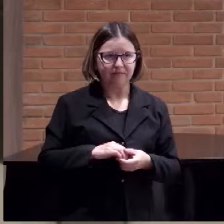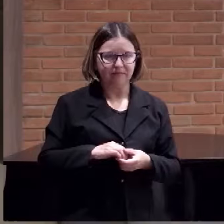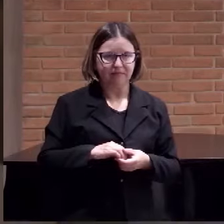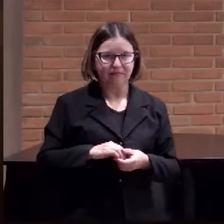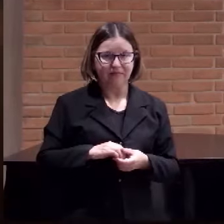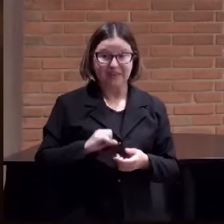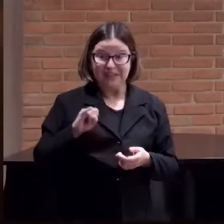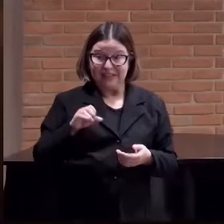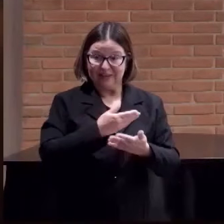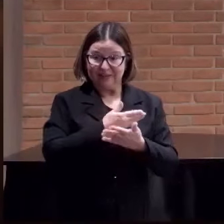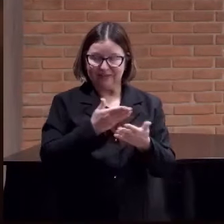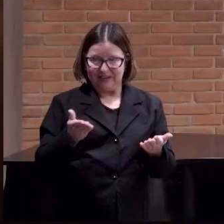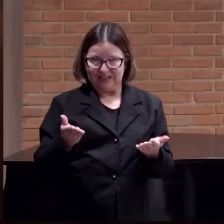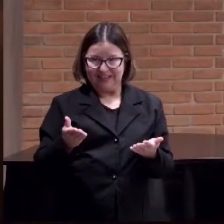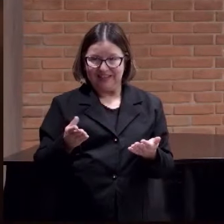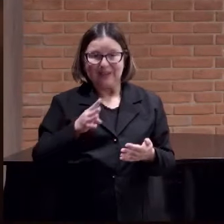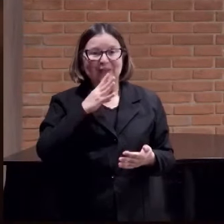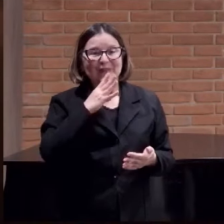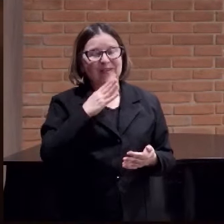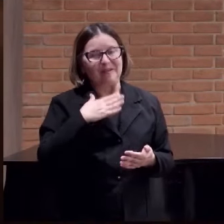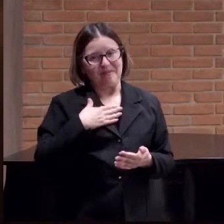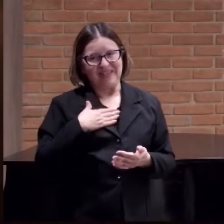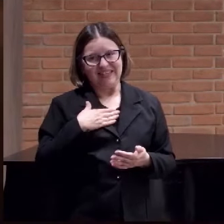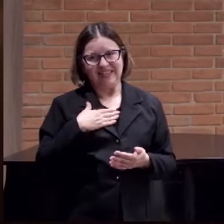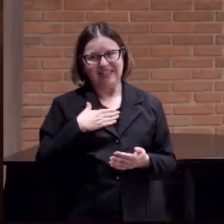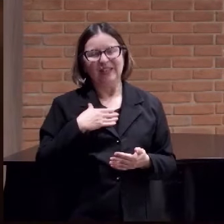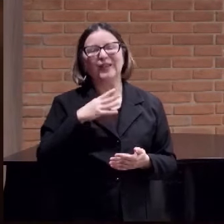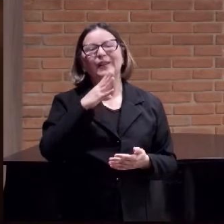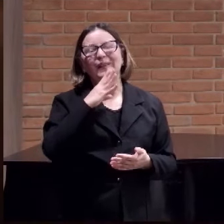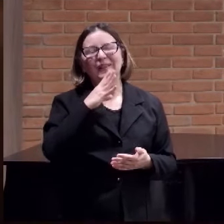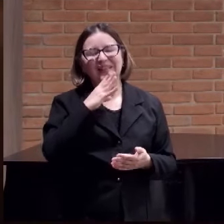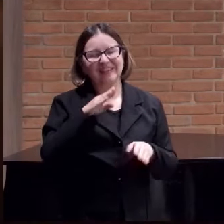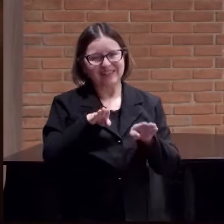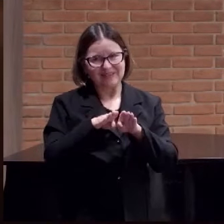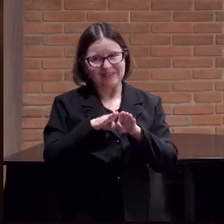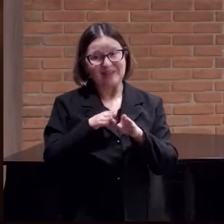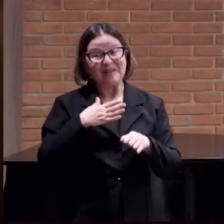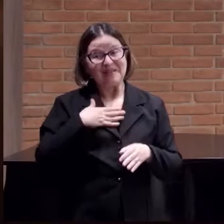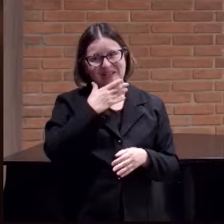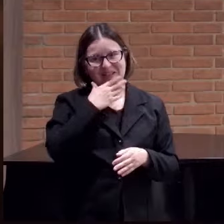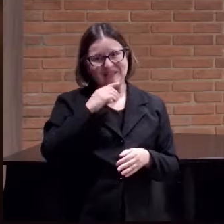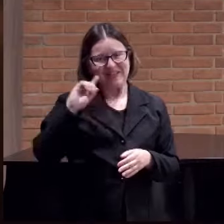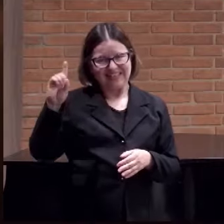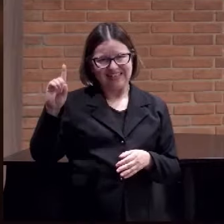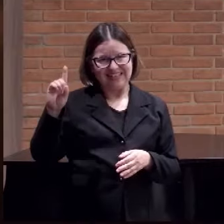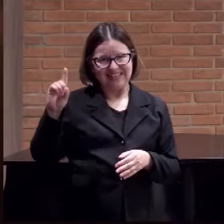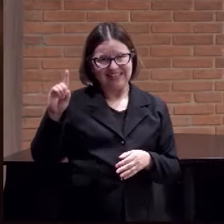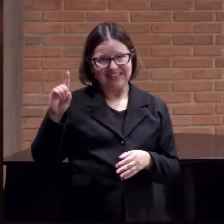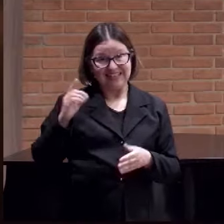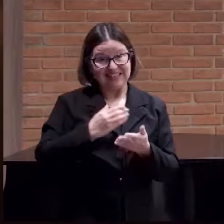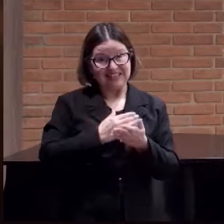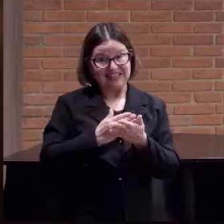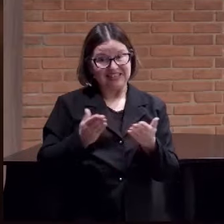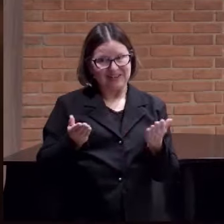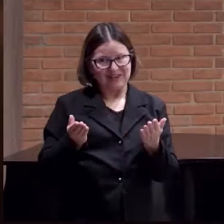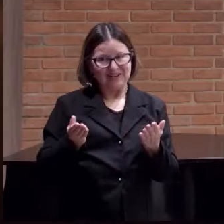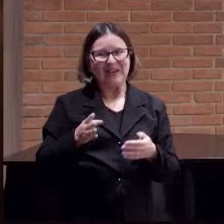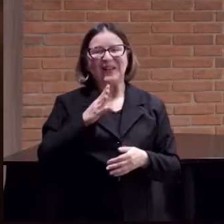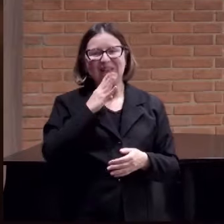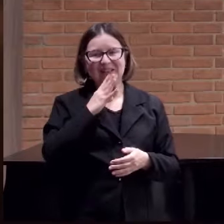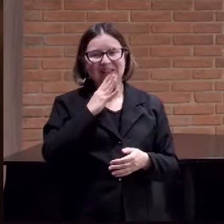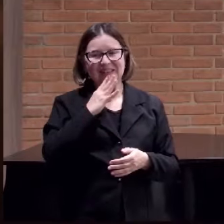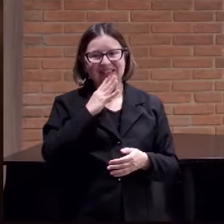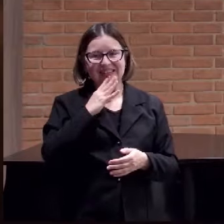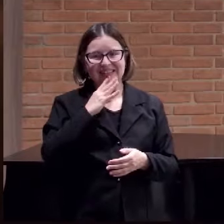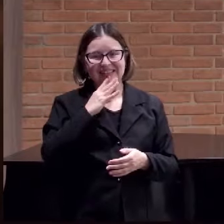Se vós me tivesseis conhecido, conhecerias também o meu Pai. Desde agora o conheceis e o